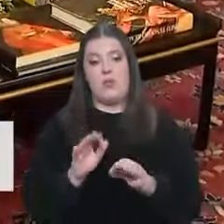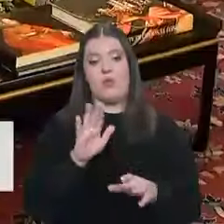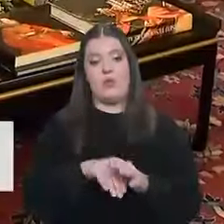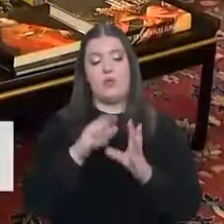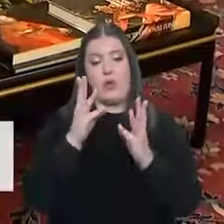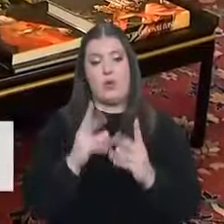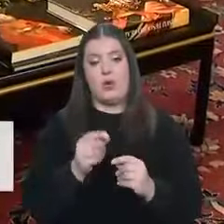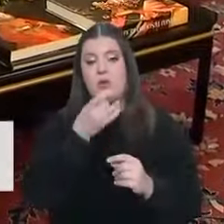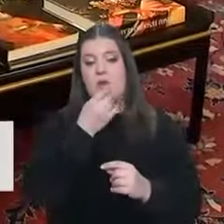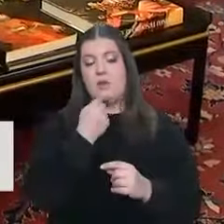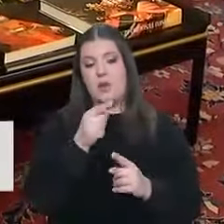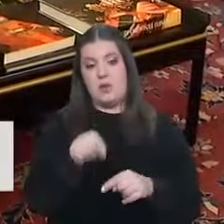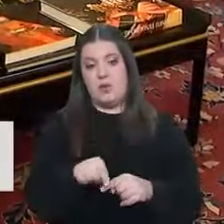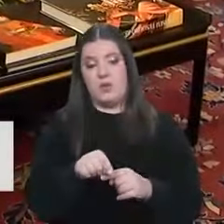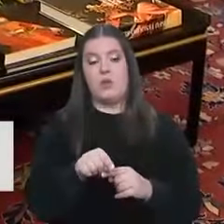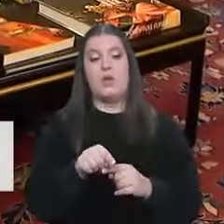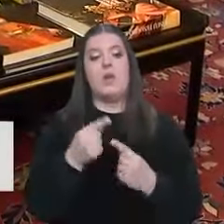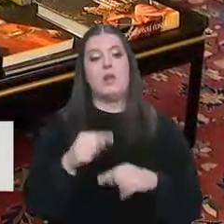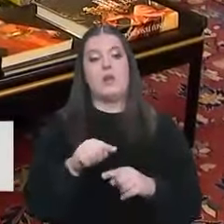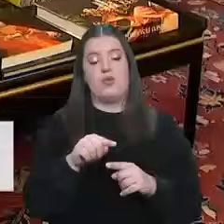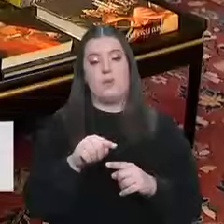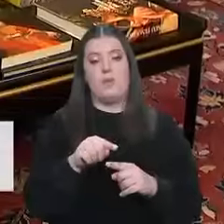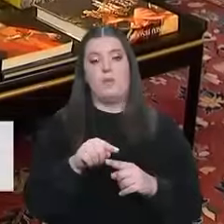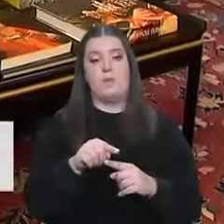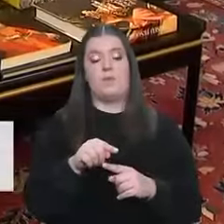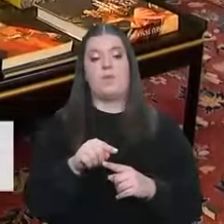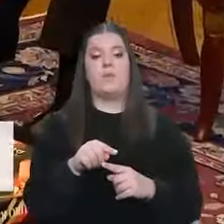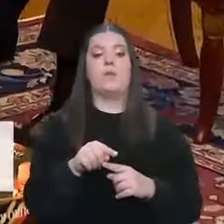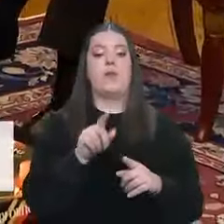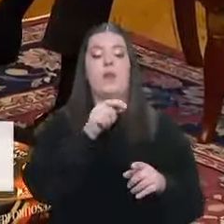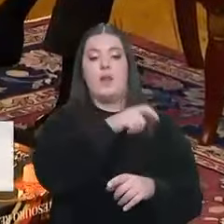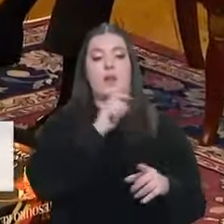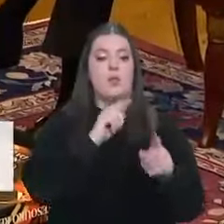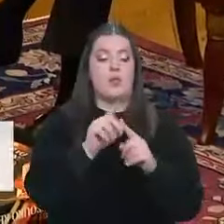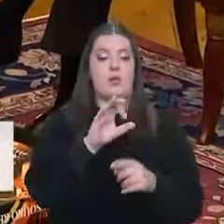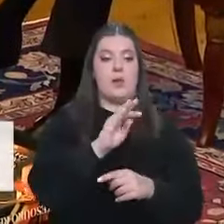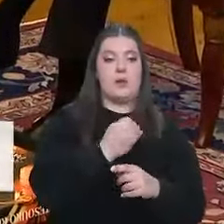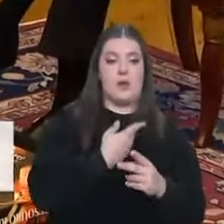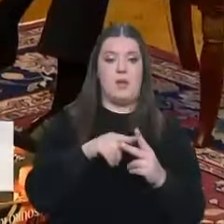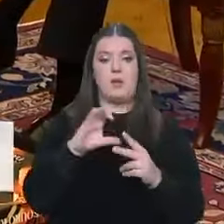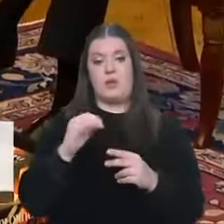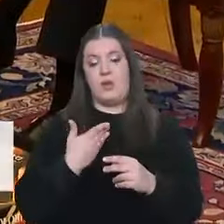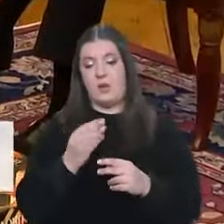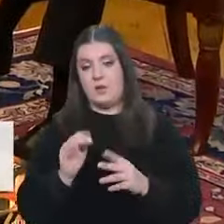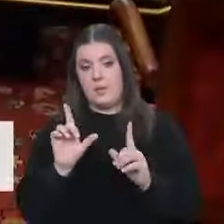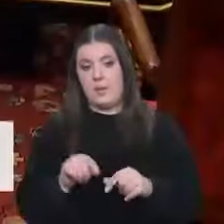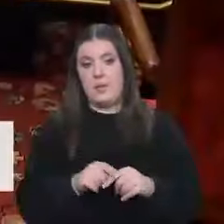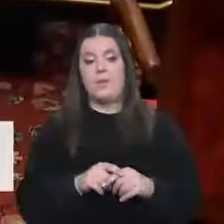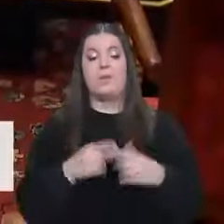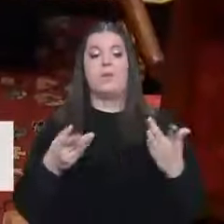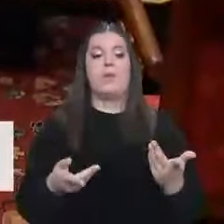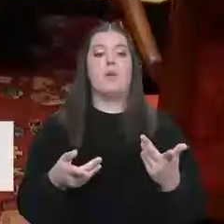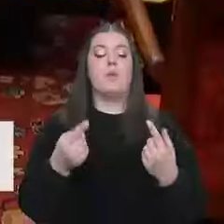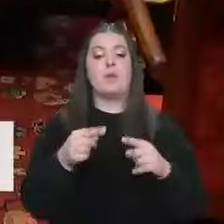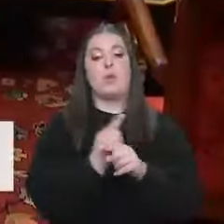contados já nos permitem dizer isso em que há eh eh deputados do PSD e deputados do CDs portanto são